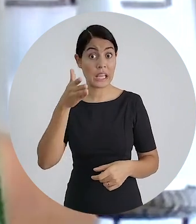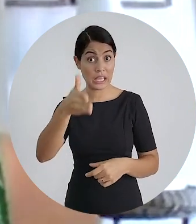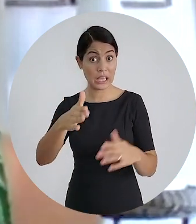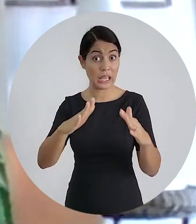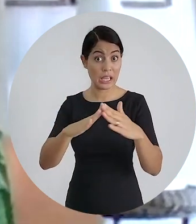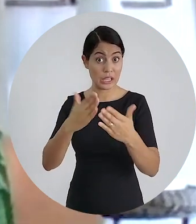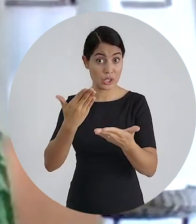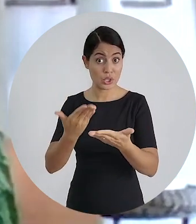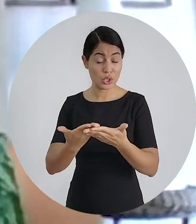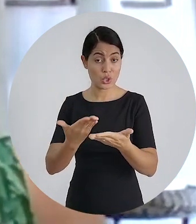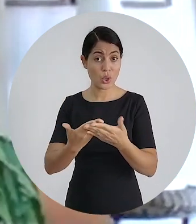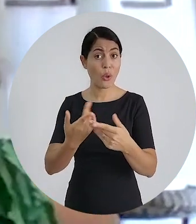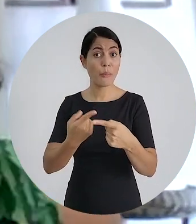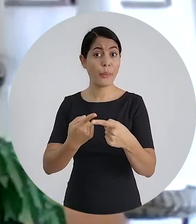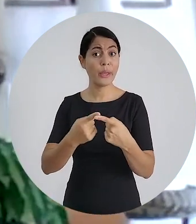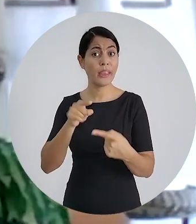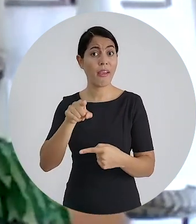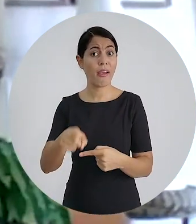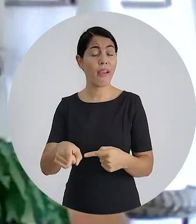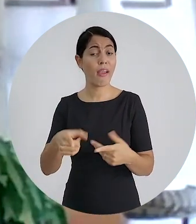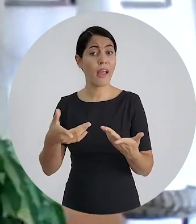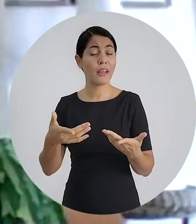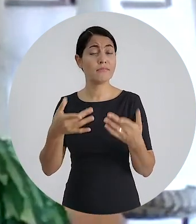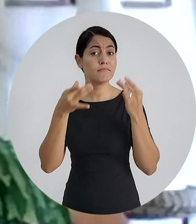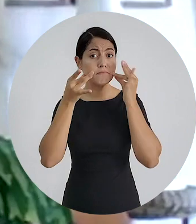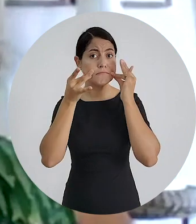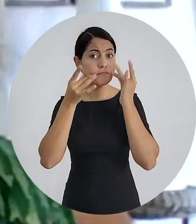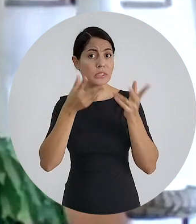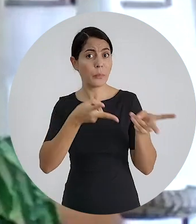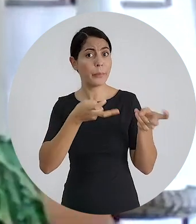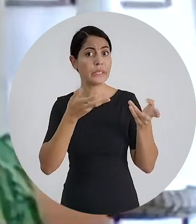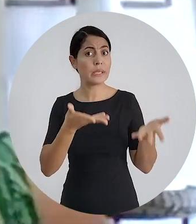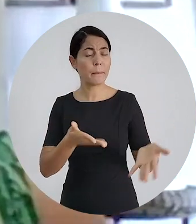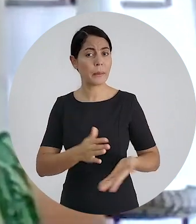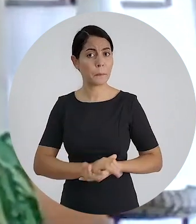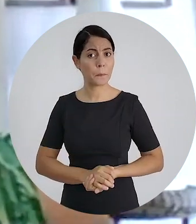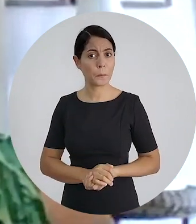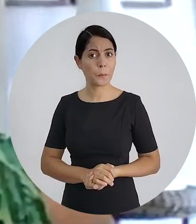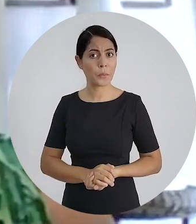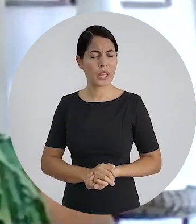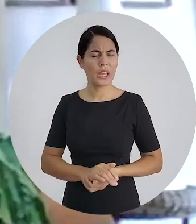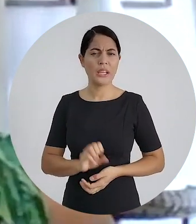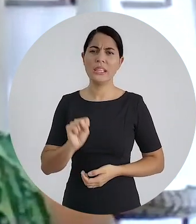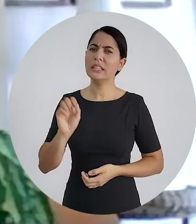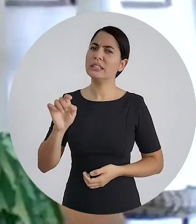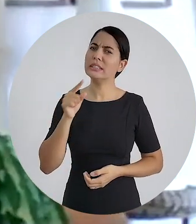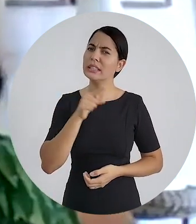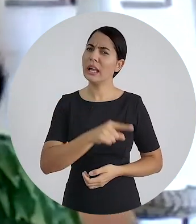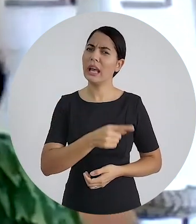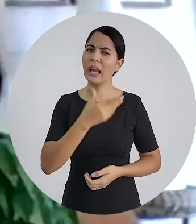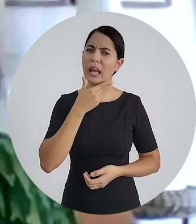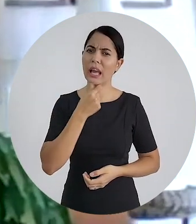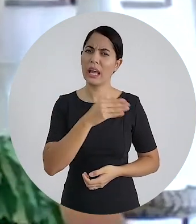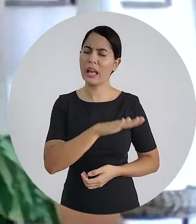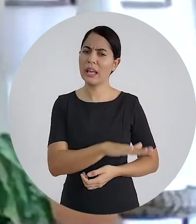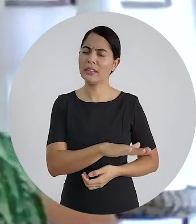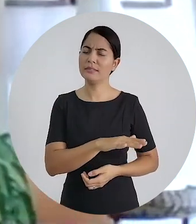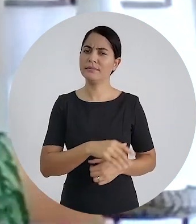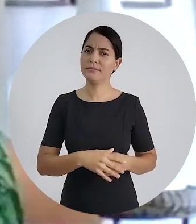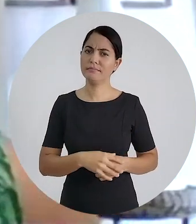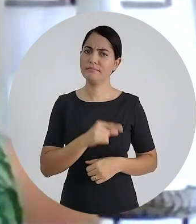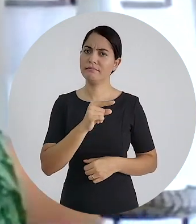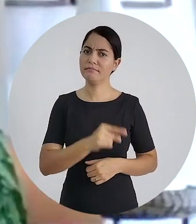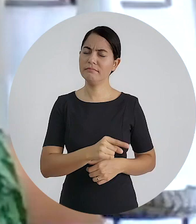um contraturno, o que acontece que a escola nunca identificou o fato? Ou se essa